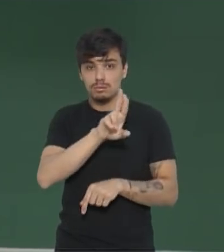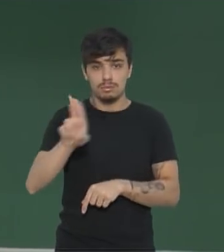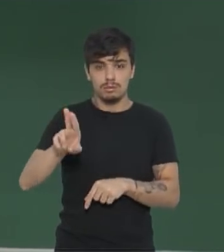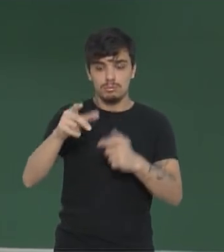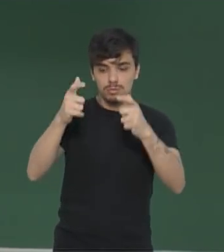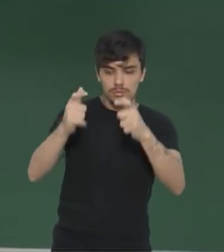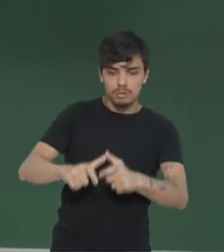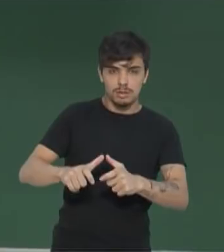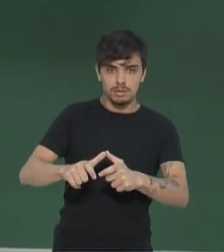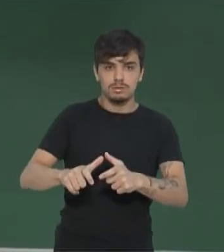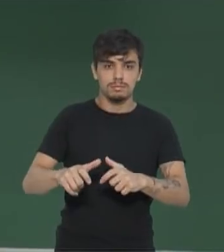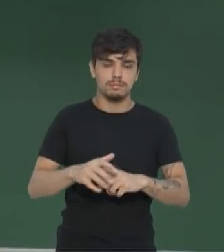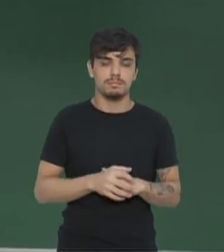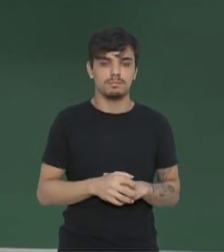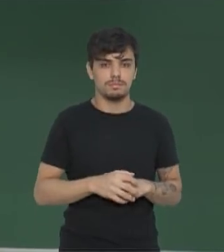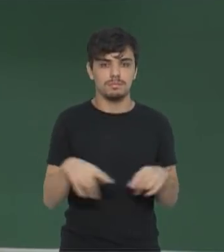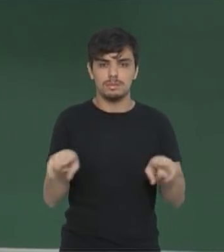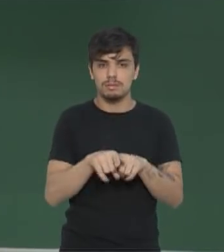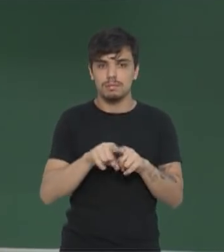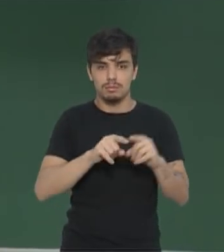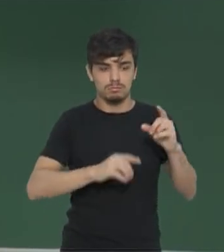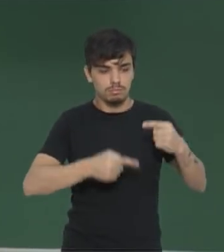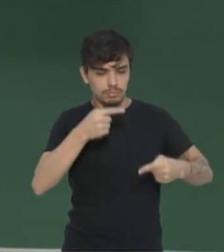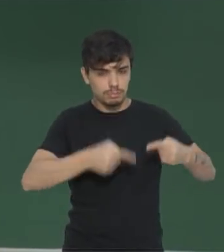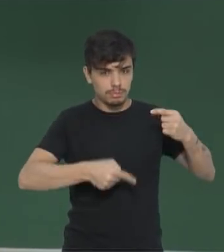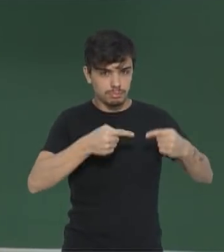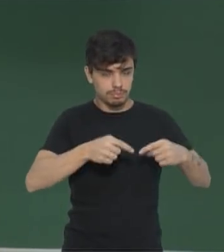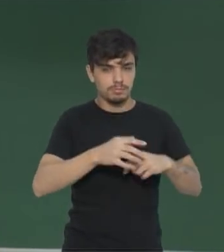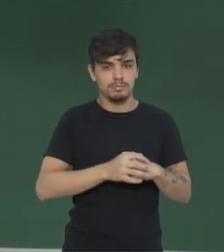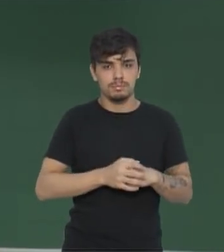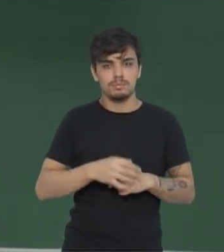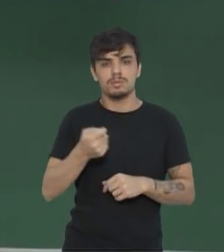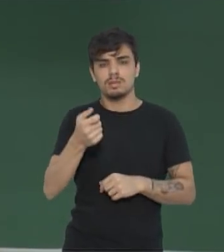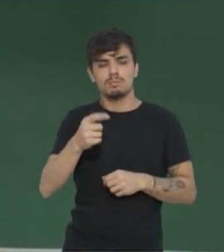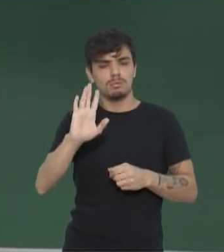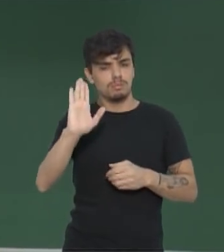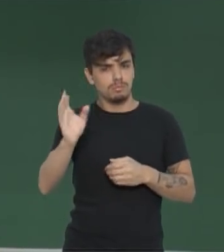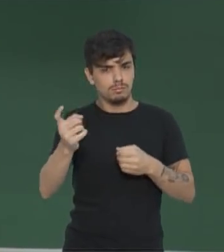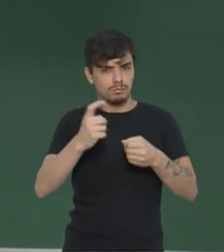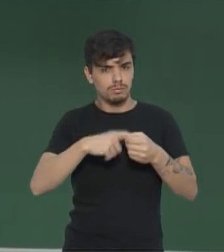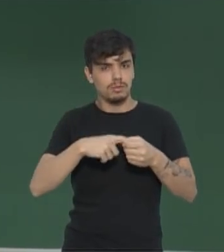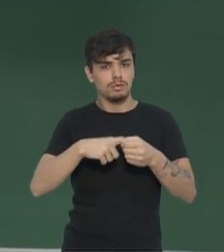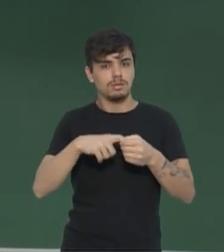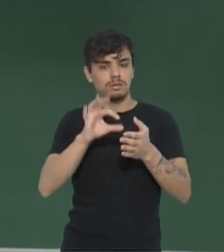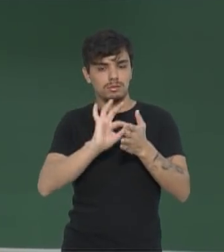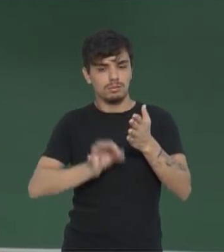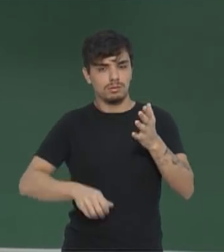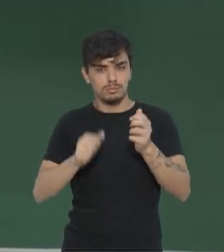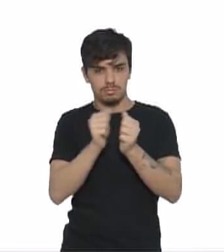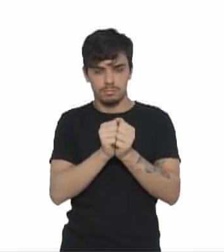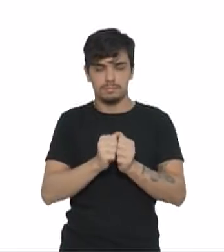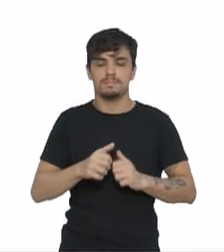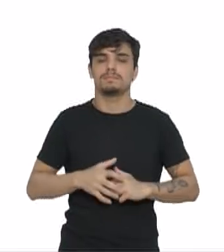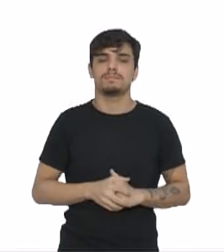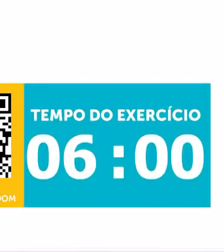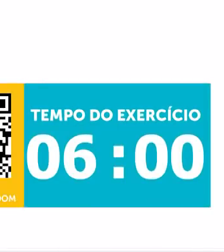o lugar e até inclusive aquela batalha de São Mamede. Daqui a pouquinho nós voltamos e corrigimos juntos. Com vocês!